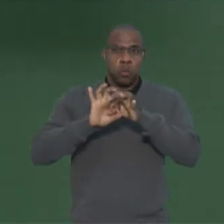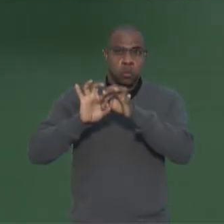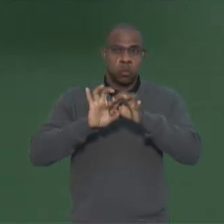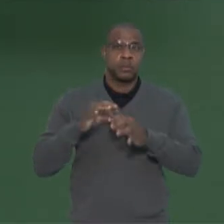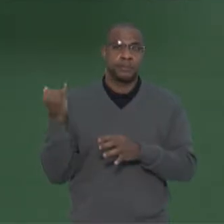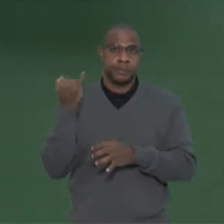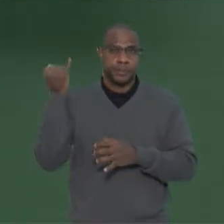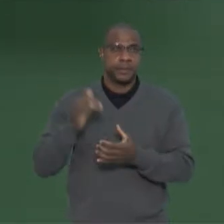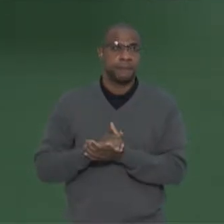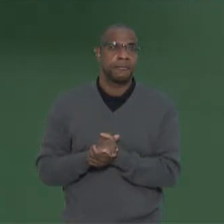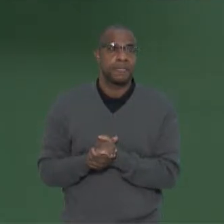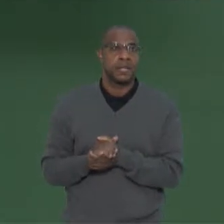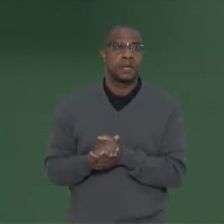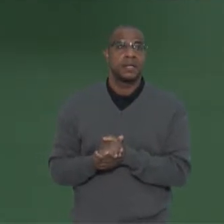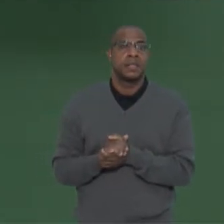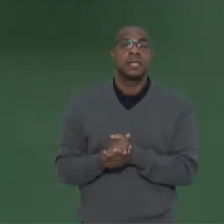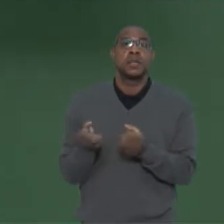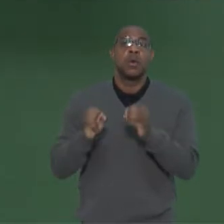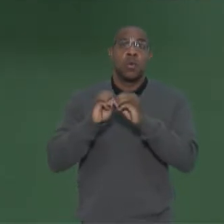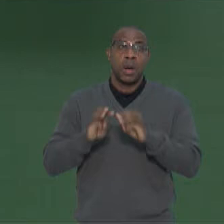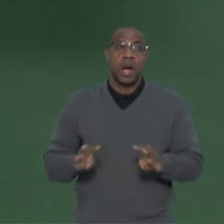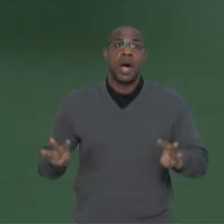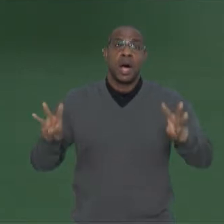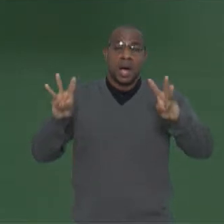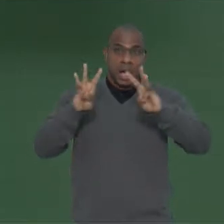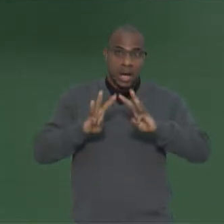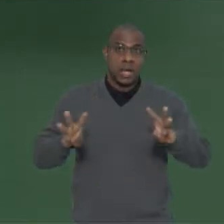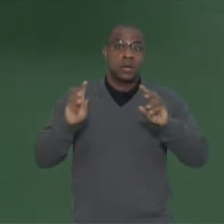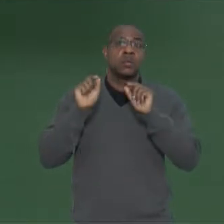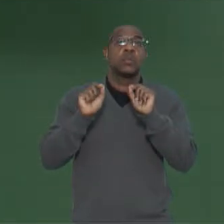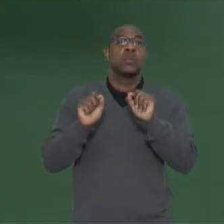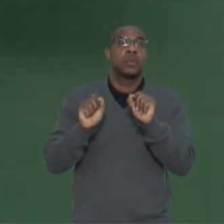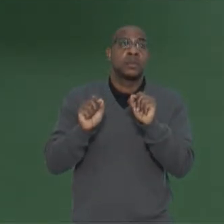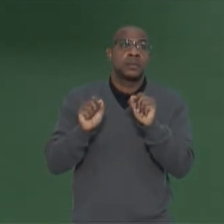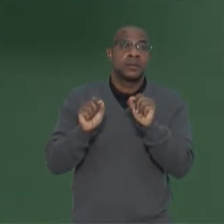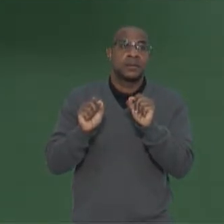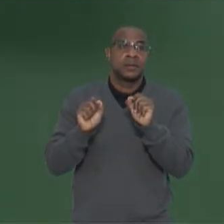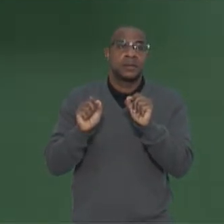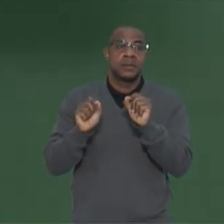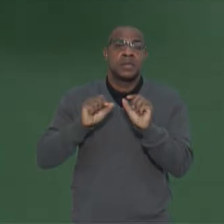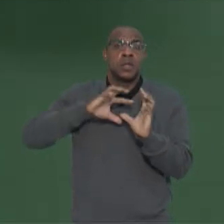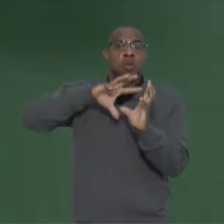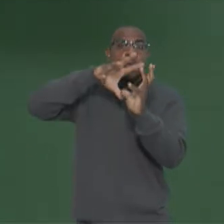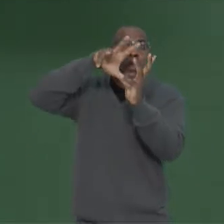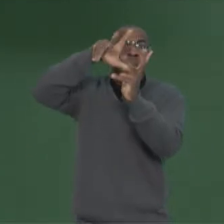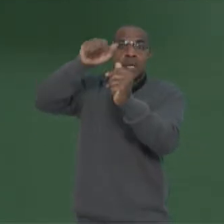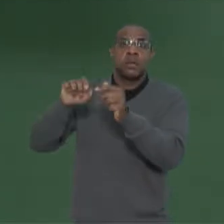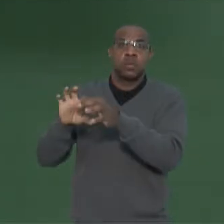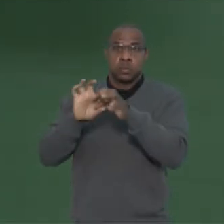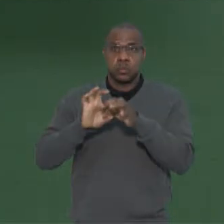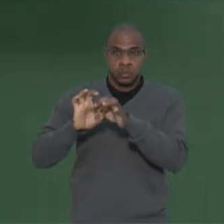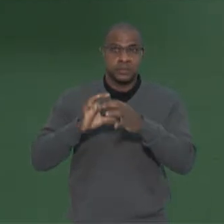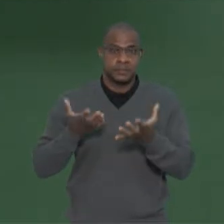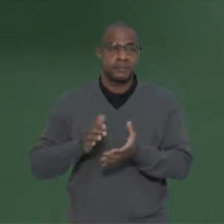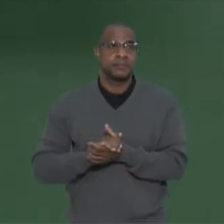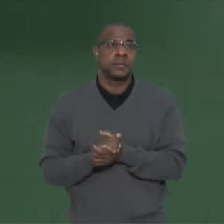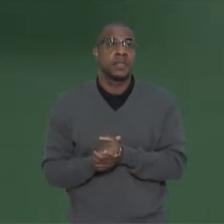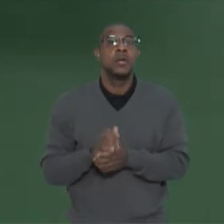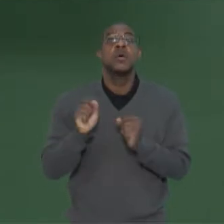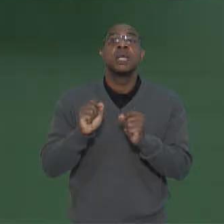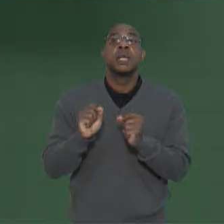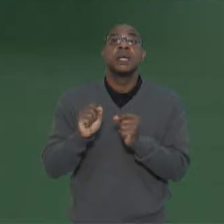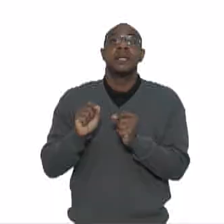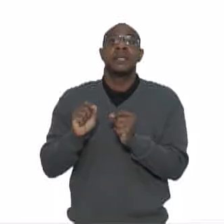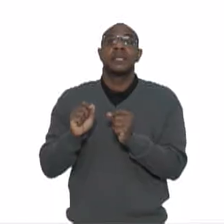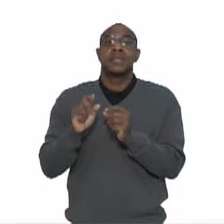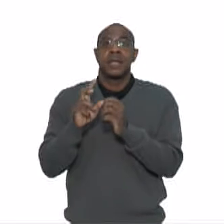né? Então proclama a ONU, que é a Organização de las Nações Unidas, né, para